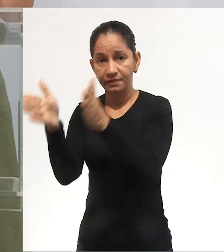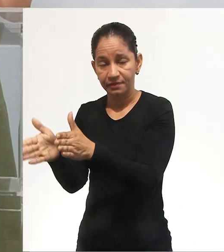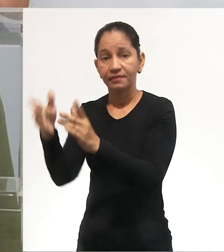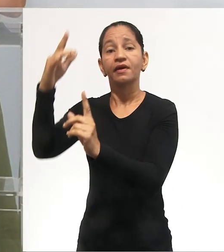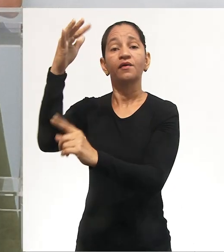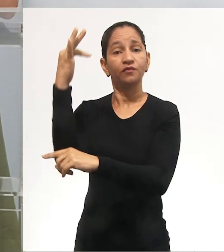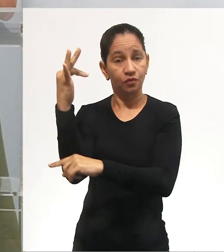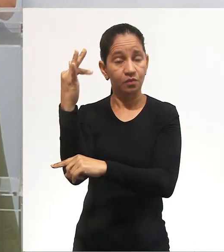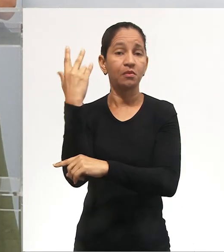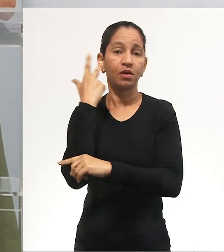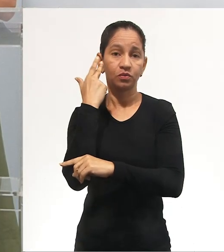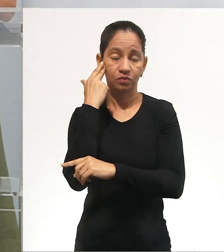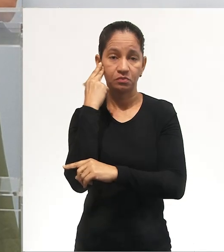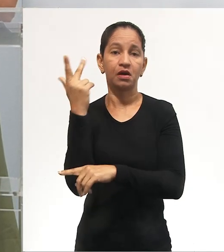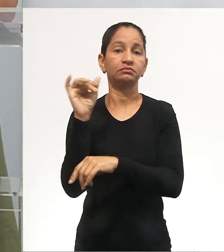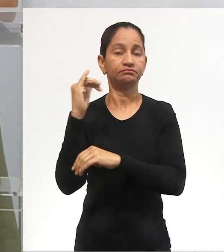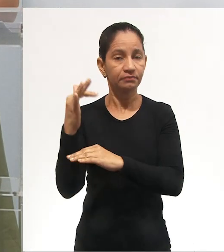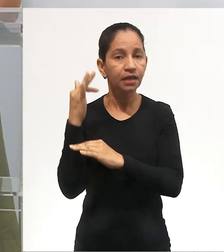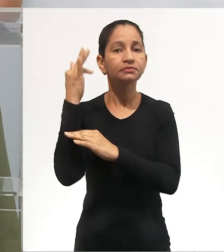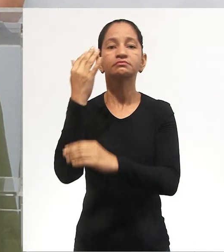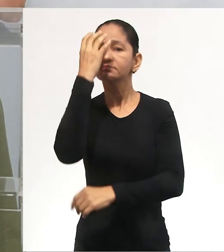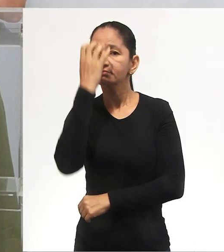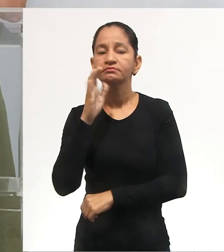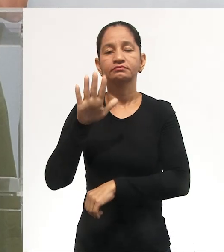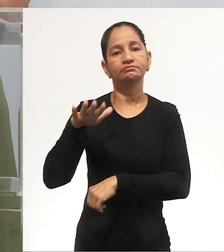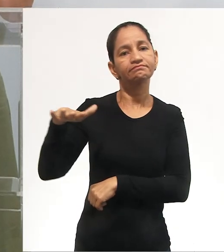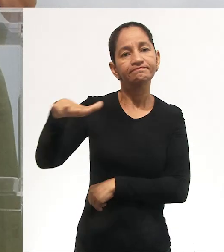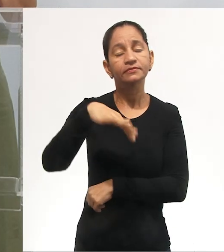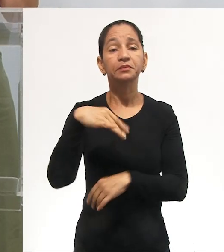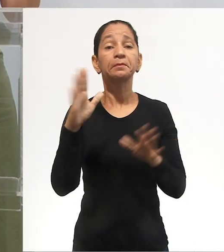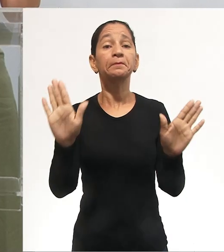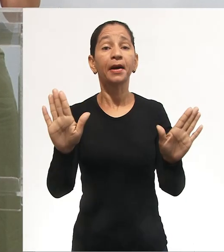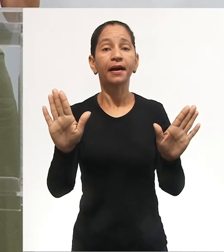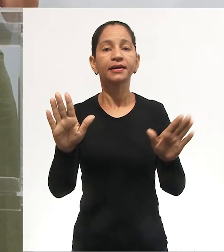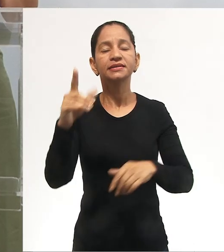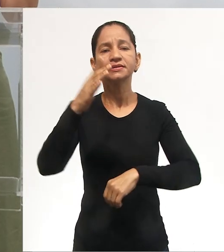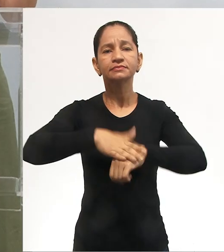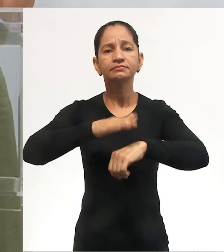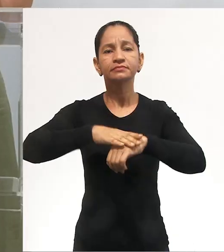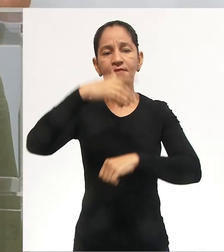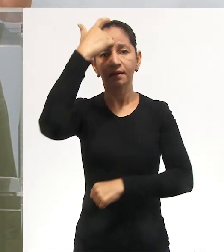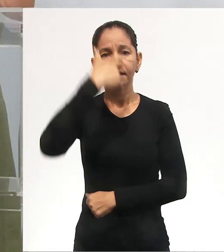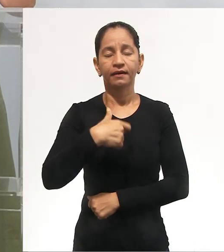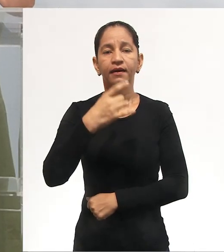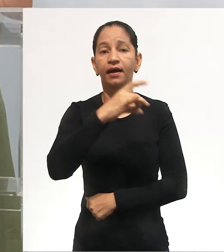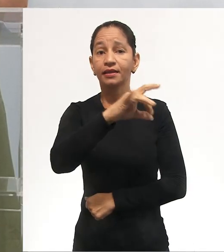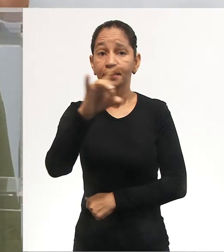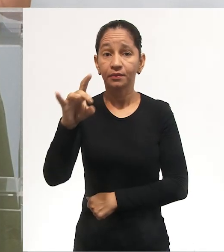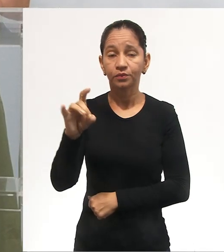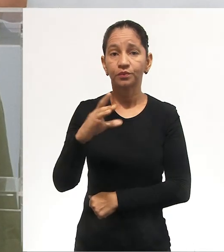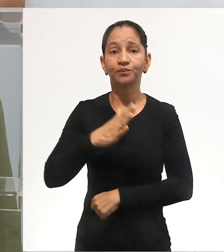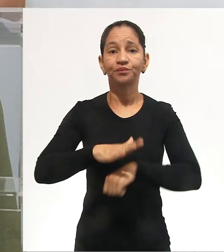informal. E aí, o que a gente tem que levar em consideração aí é a palavrinha